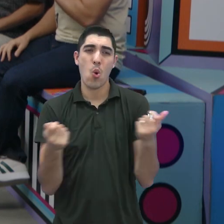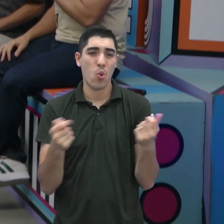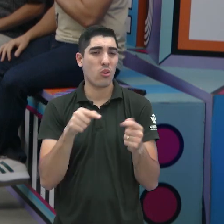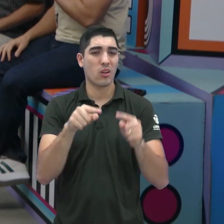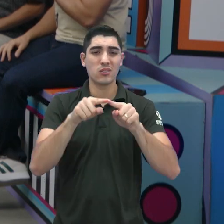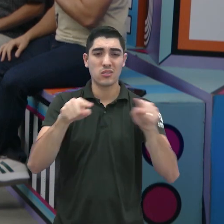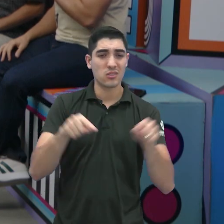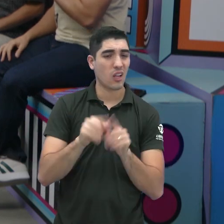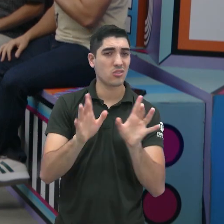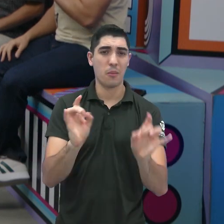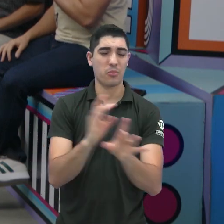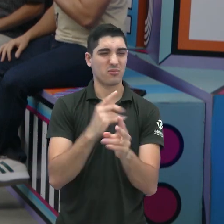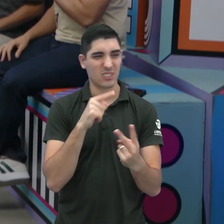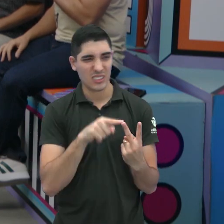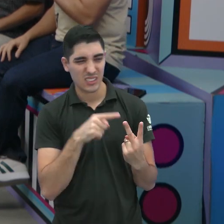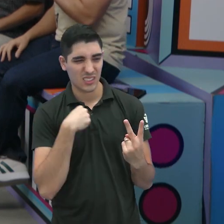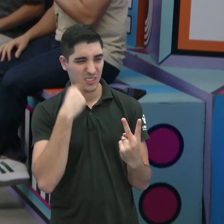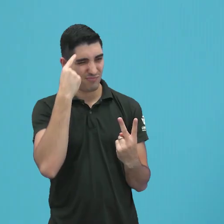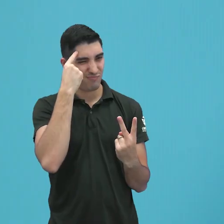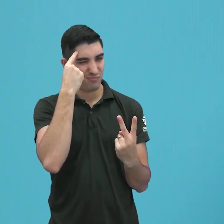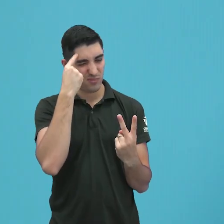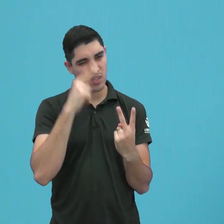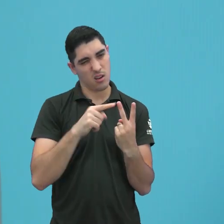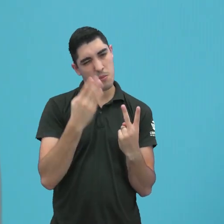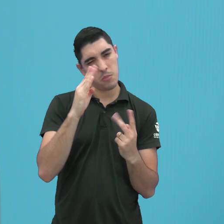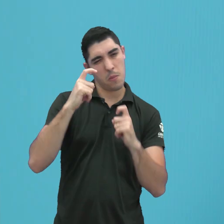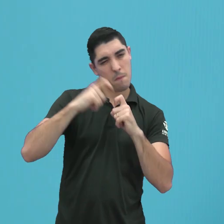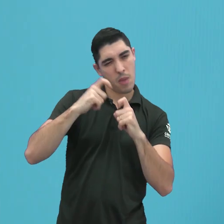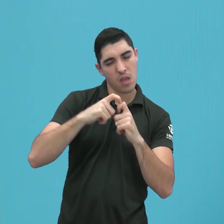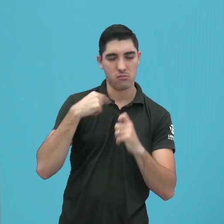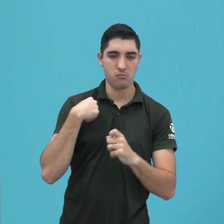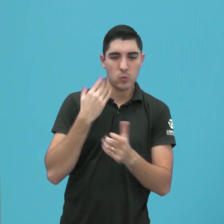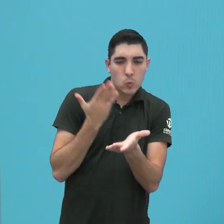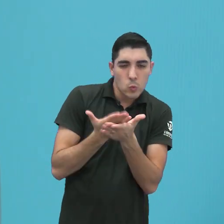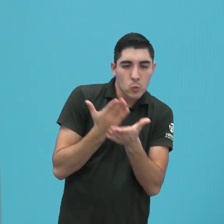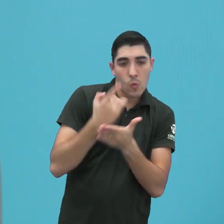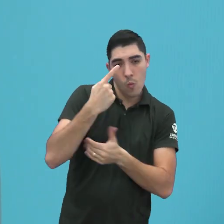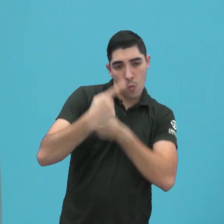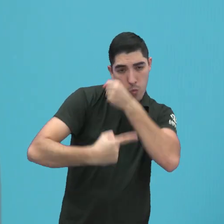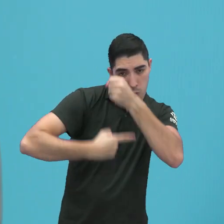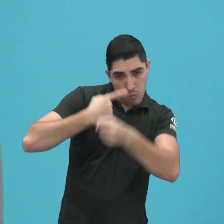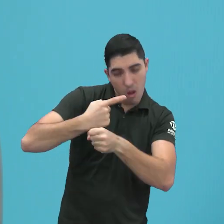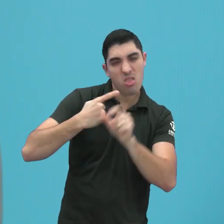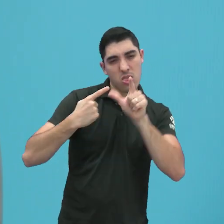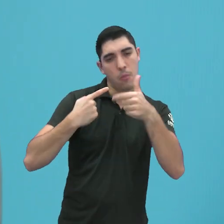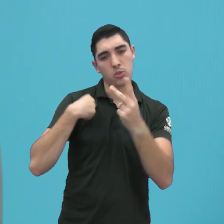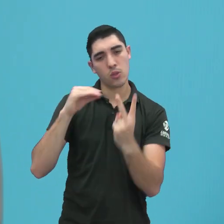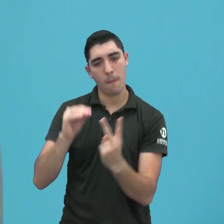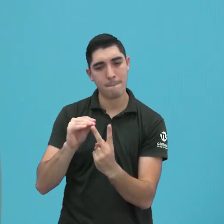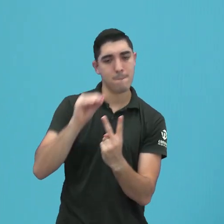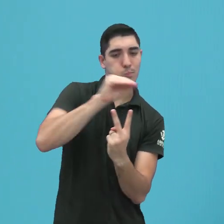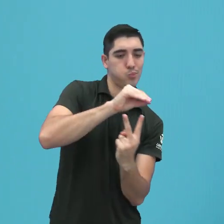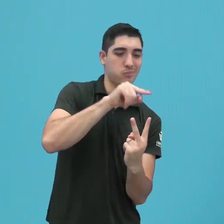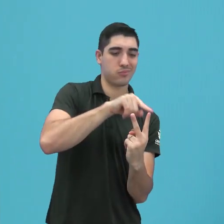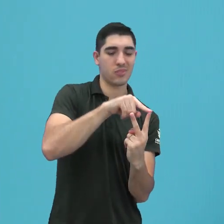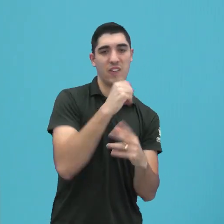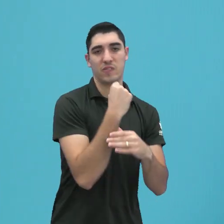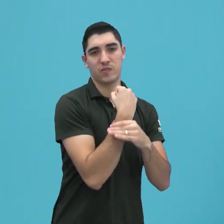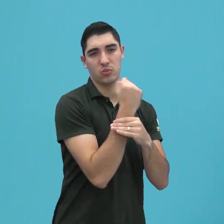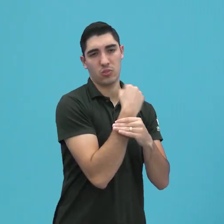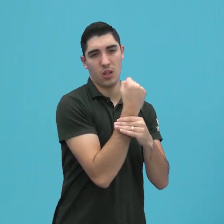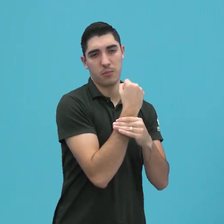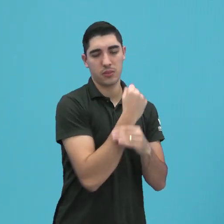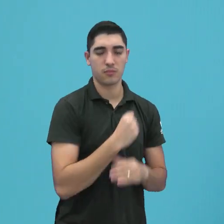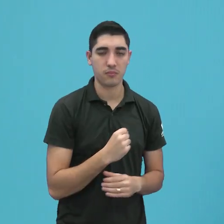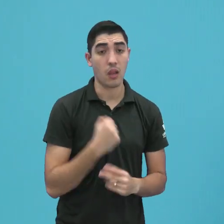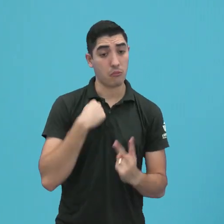fechada. Falei, bom, vou fazer biomedicina, 1 ano, período para pedir transferência. E aí eu vou para poder... Aí depois eu transfiro o